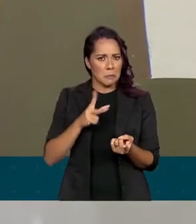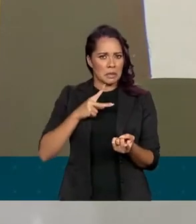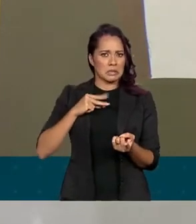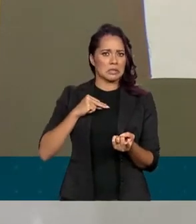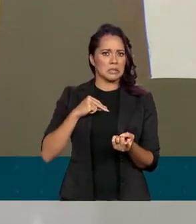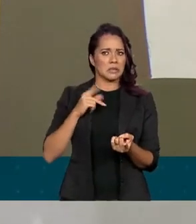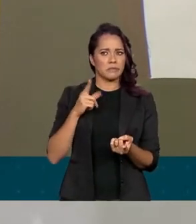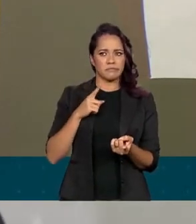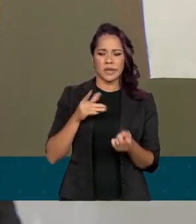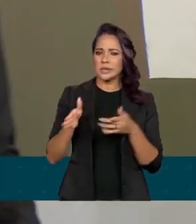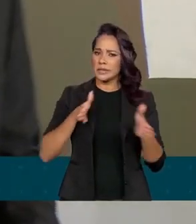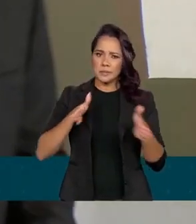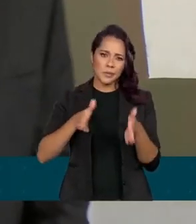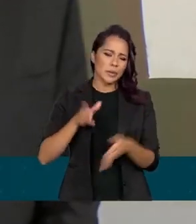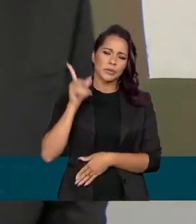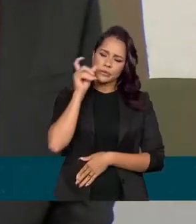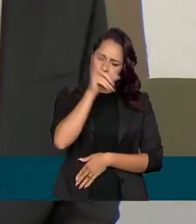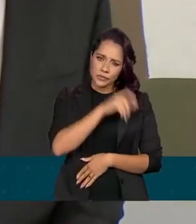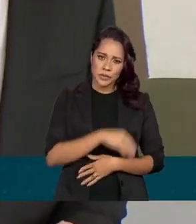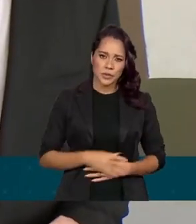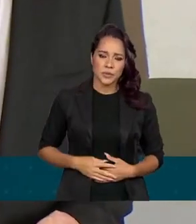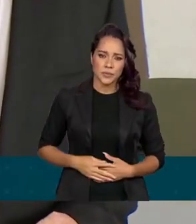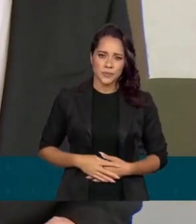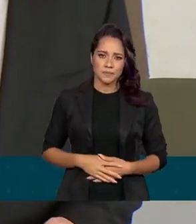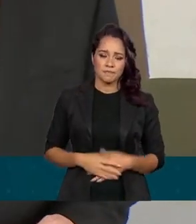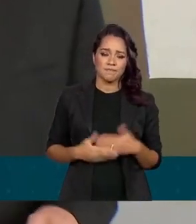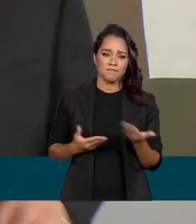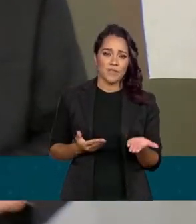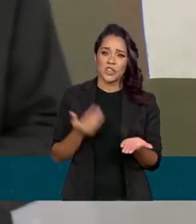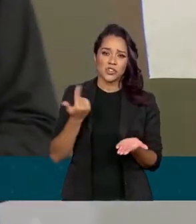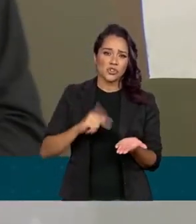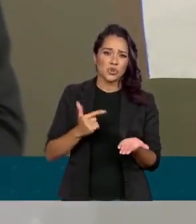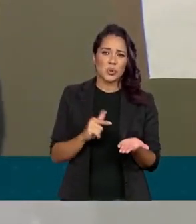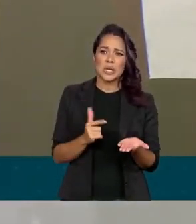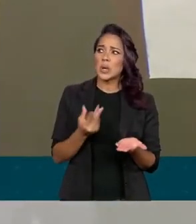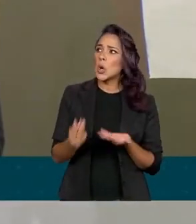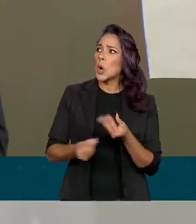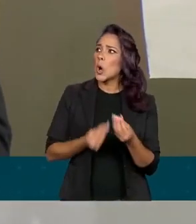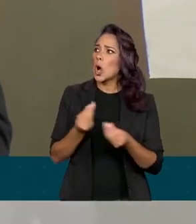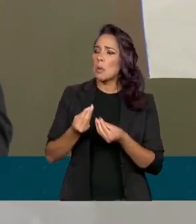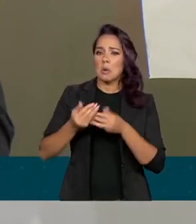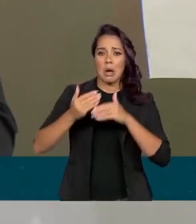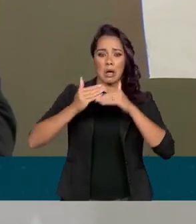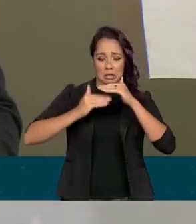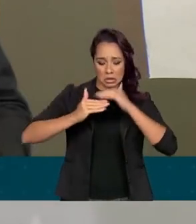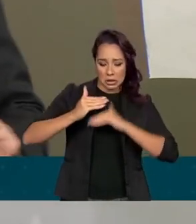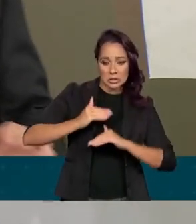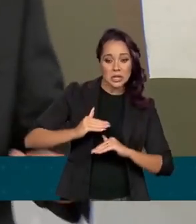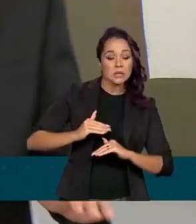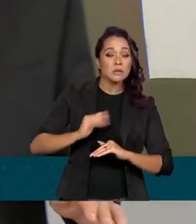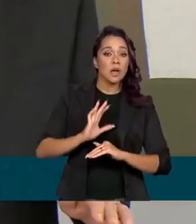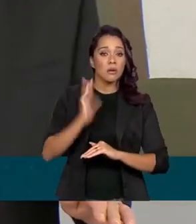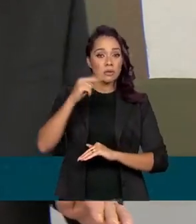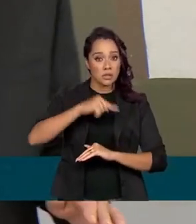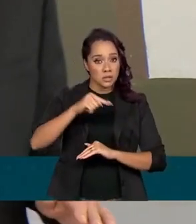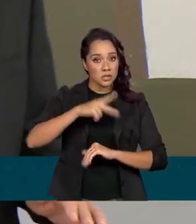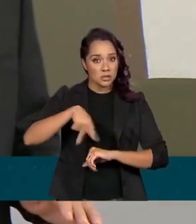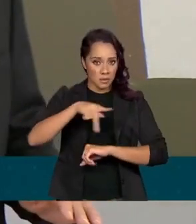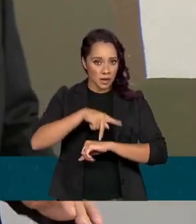ter passado por isso. A gente não tem dimensão do retrocesso que aconteceu nesse